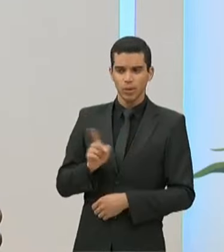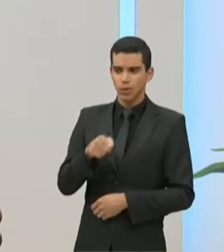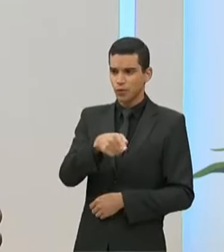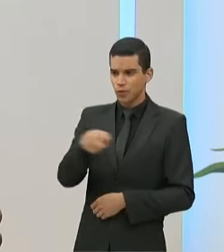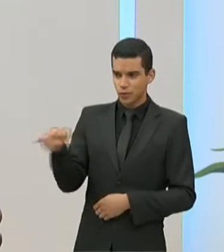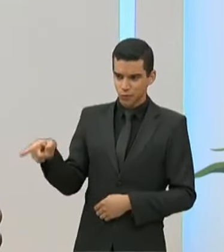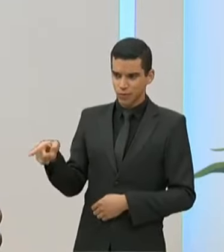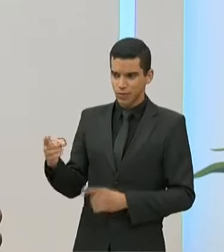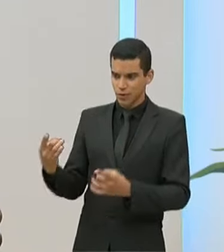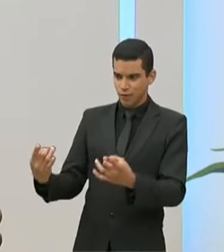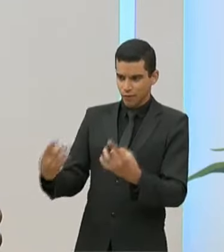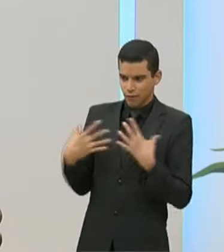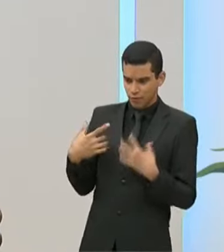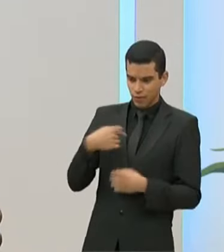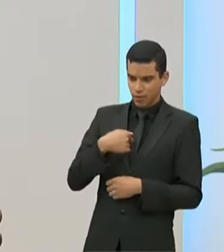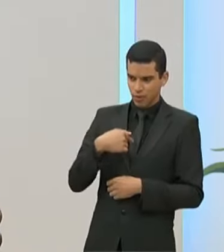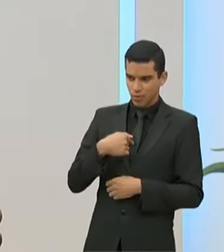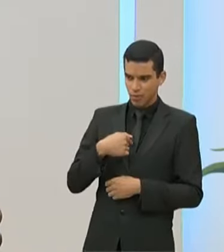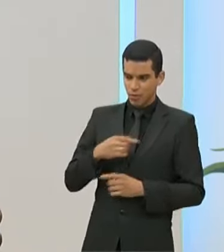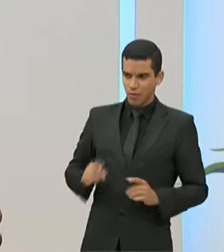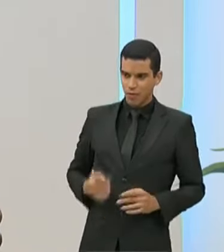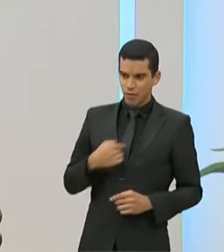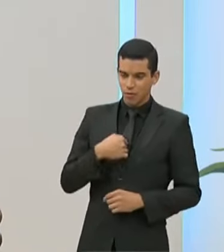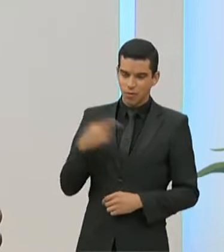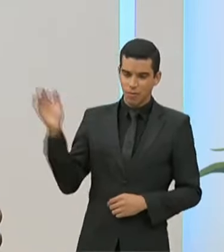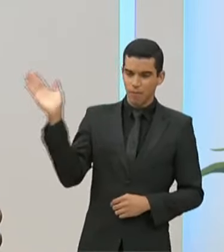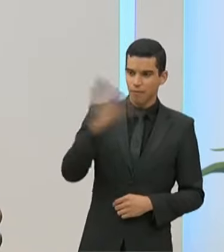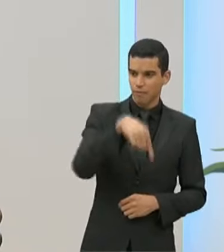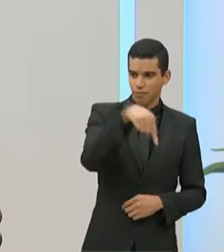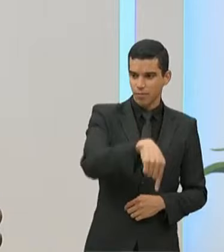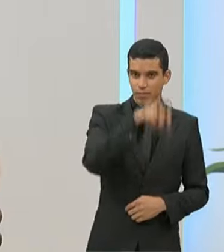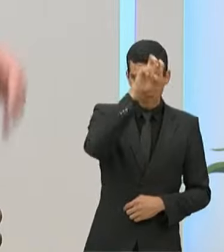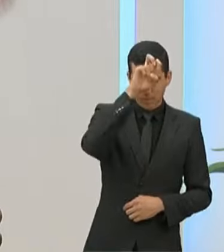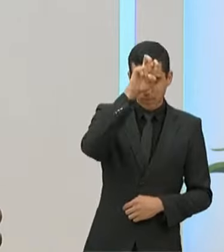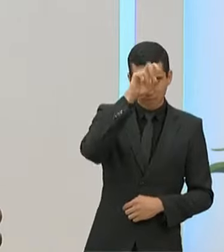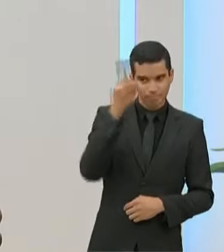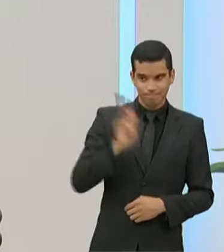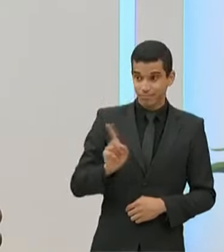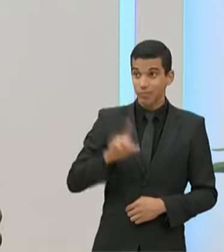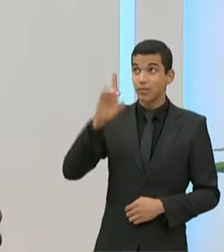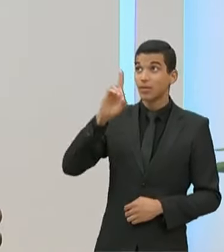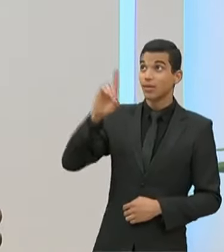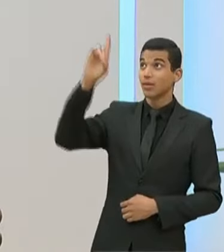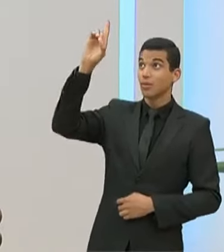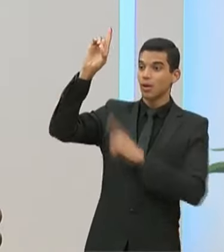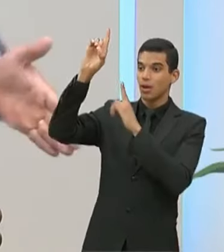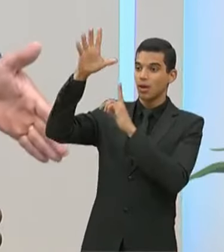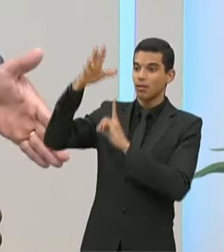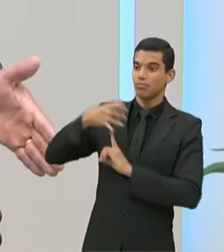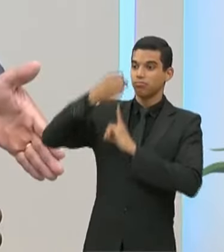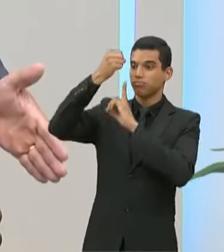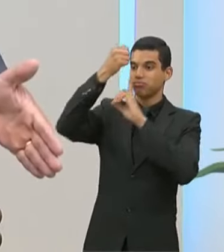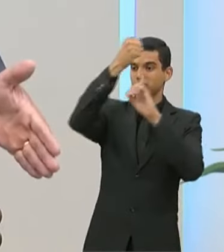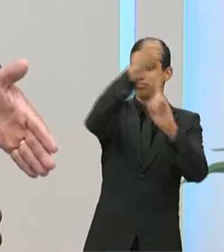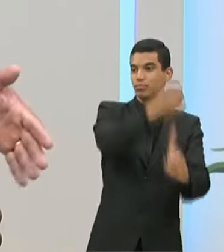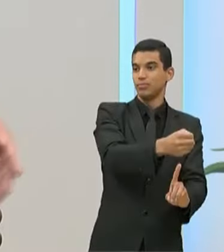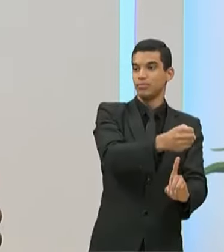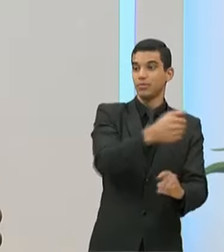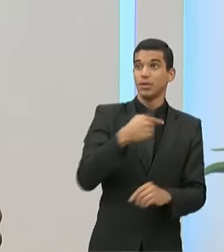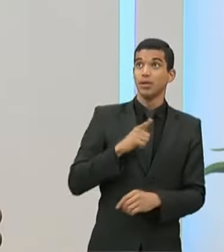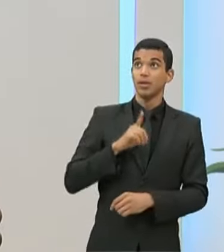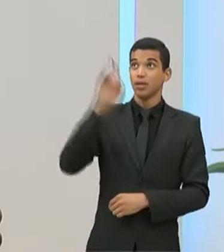me enviastes para cá, senão Deus, que me tem posto por pai de